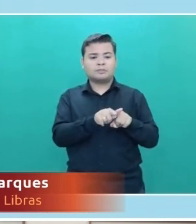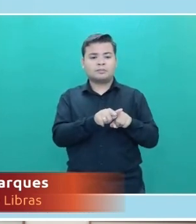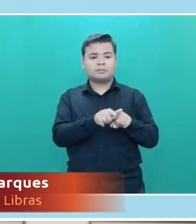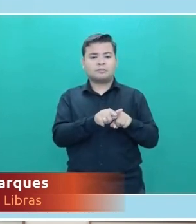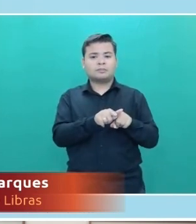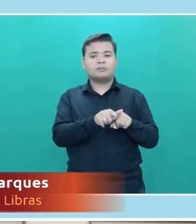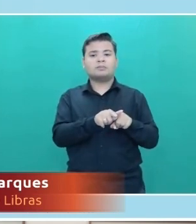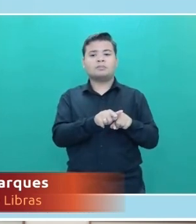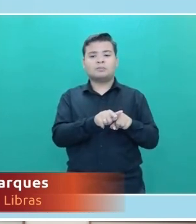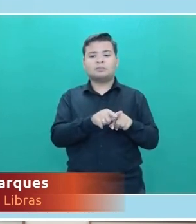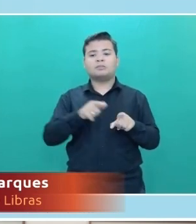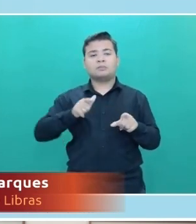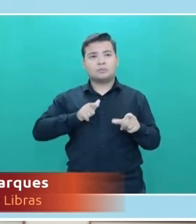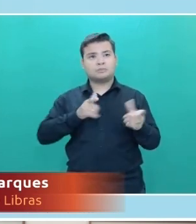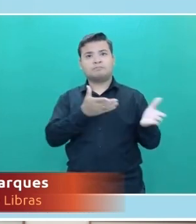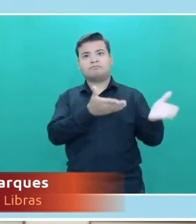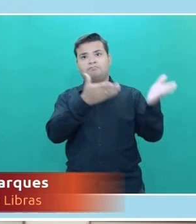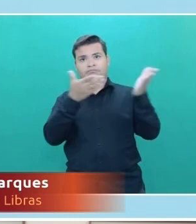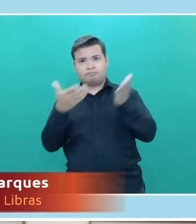o ministro.